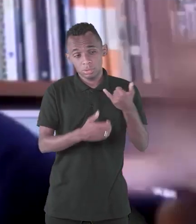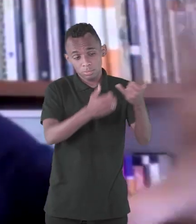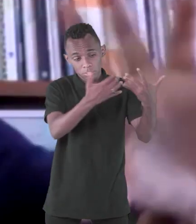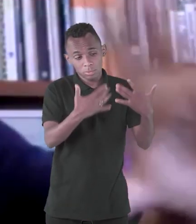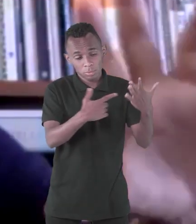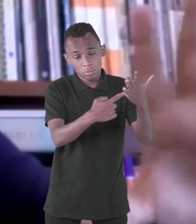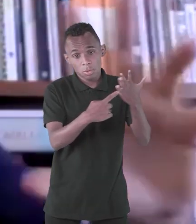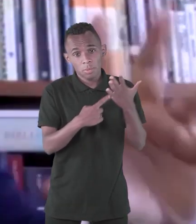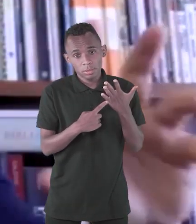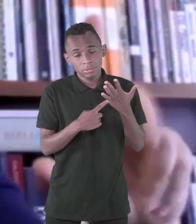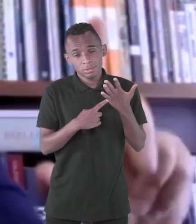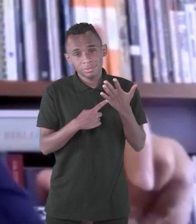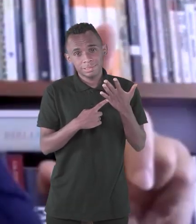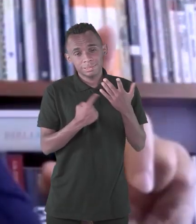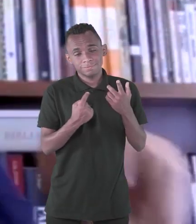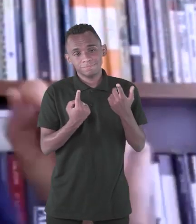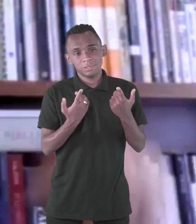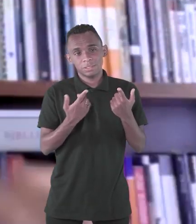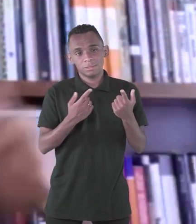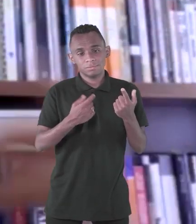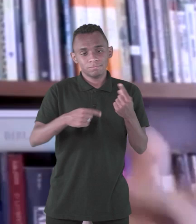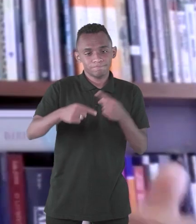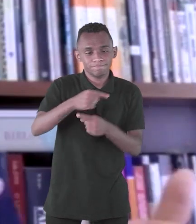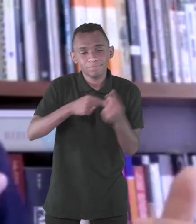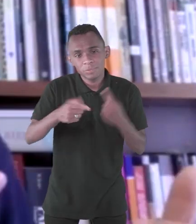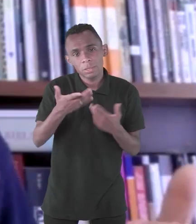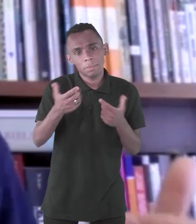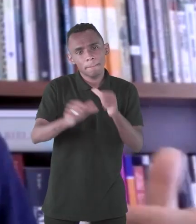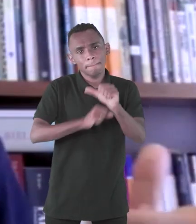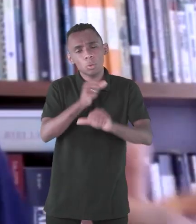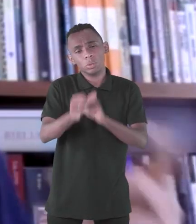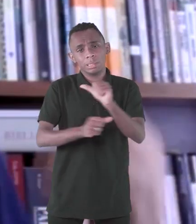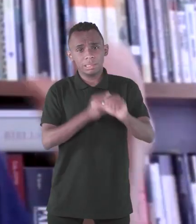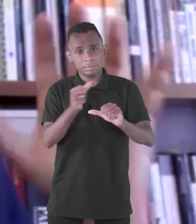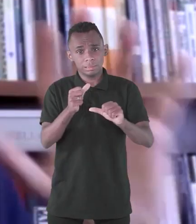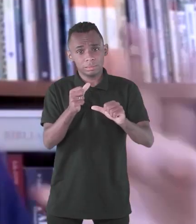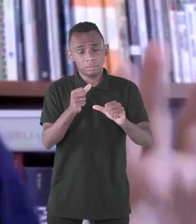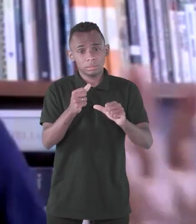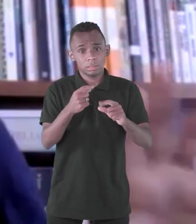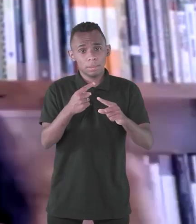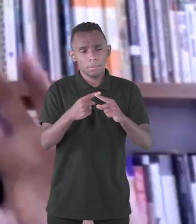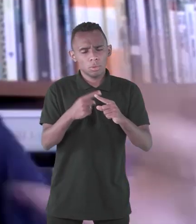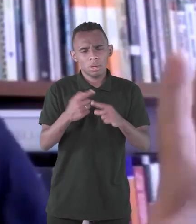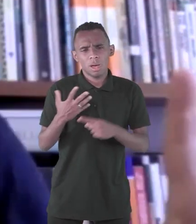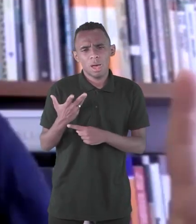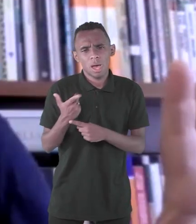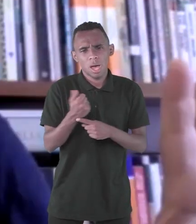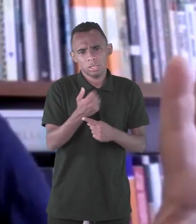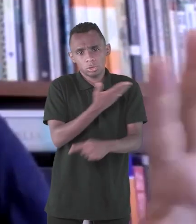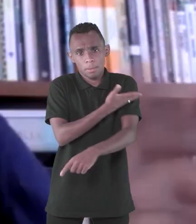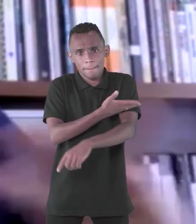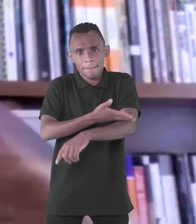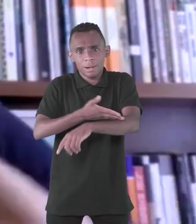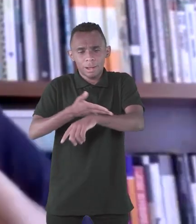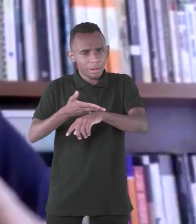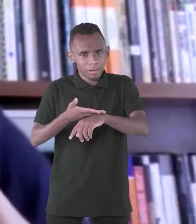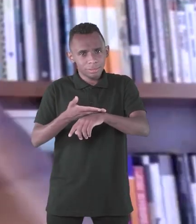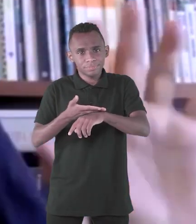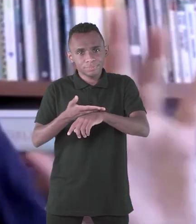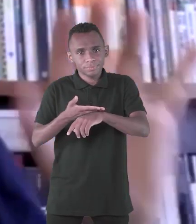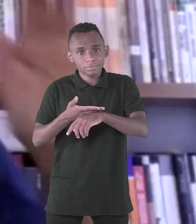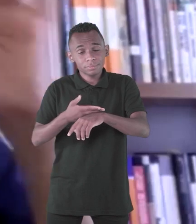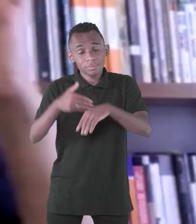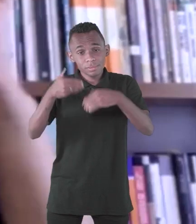contradição dos modernistas naquele momento, né? Trazendo a antropofagia, mas mostrando arte branca, né?